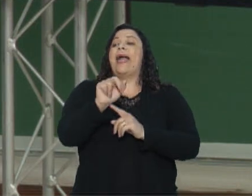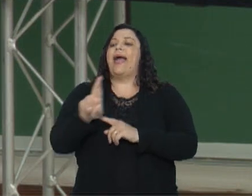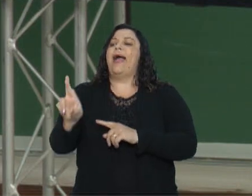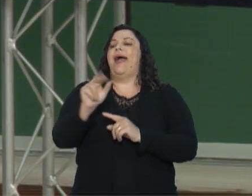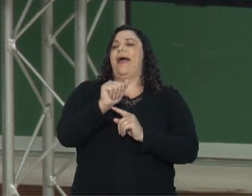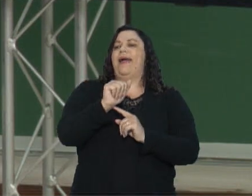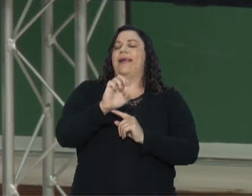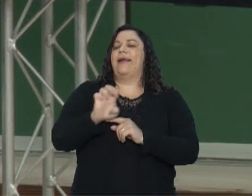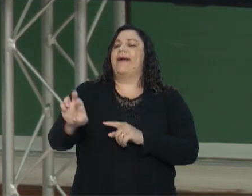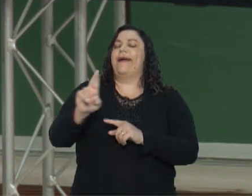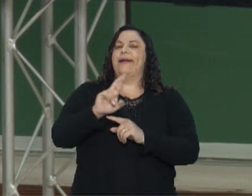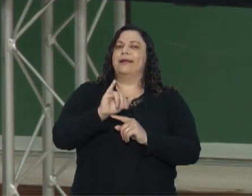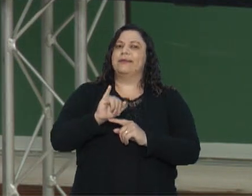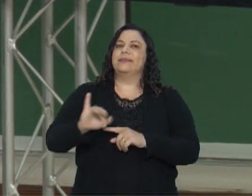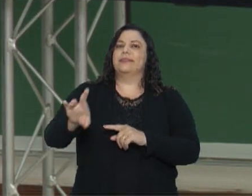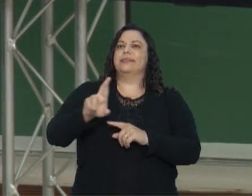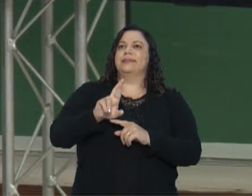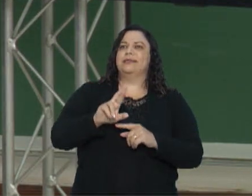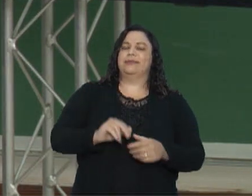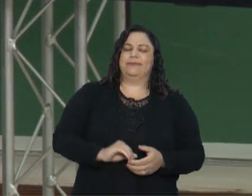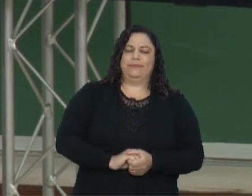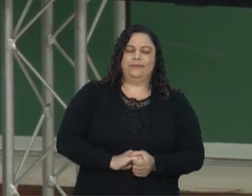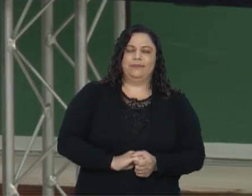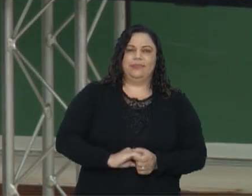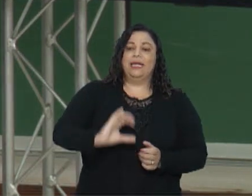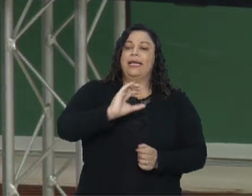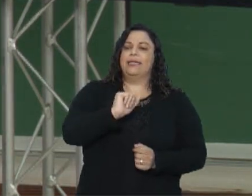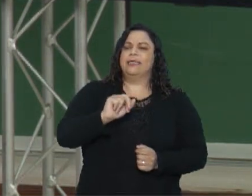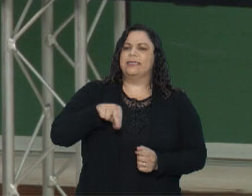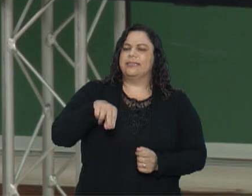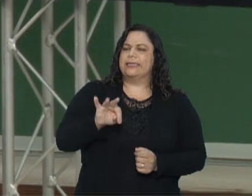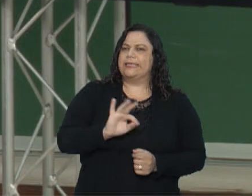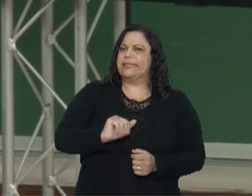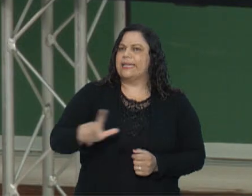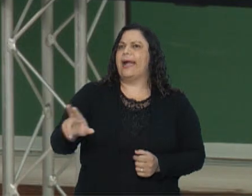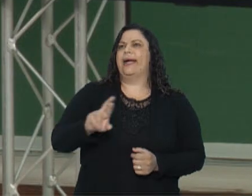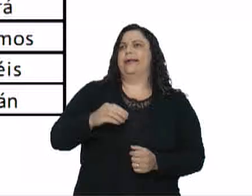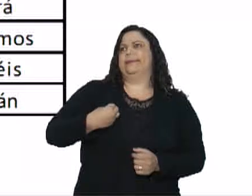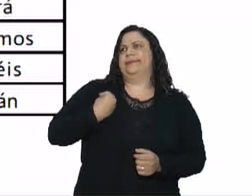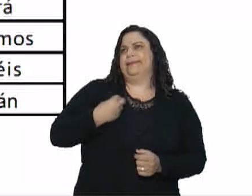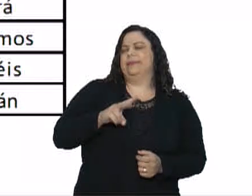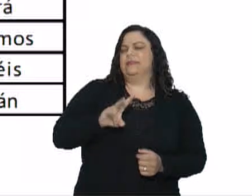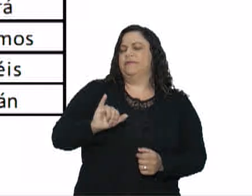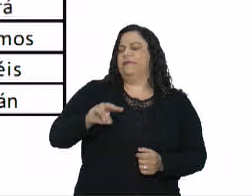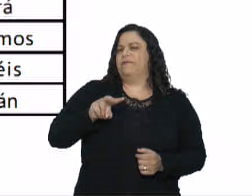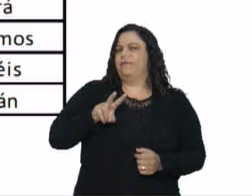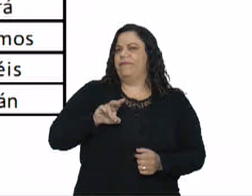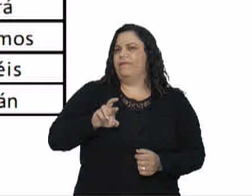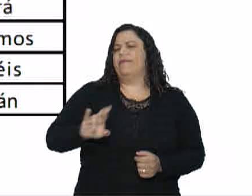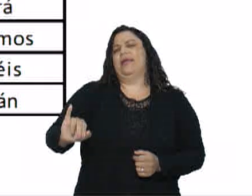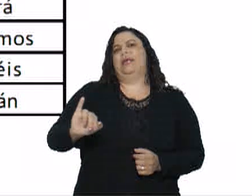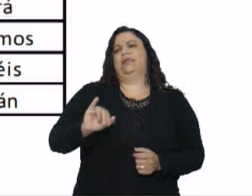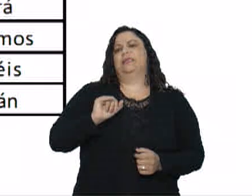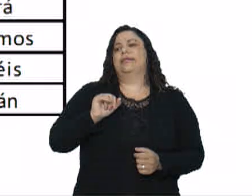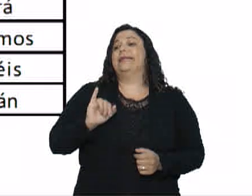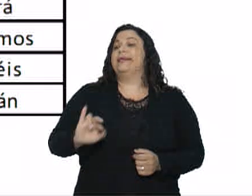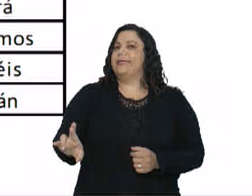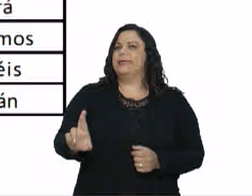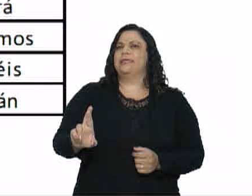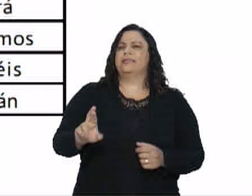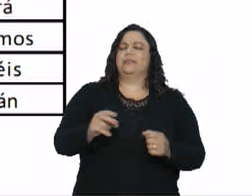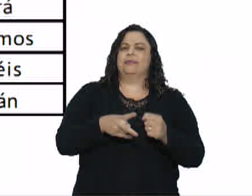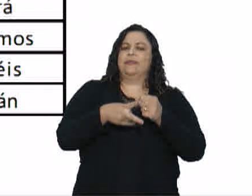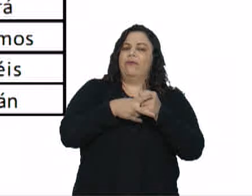vender, vivir, por exemplo. Substituímos por essas terminações para indicar una acción. Lembram? Verbo é sinônimo